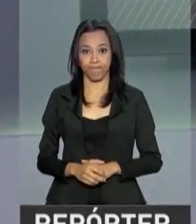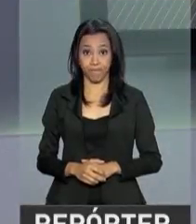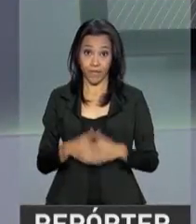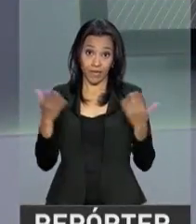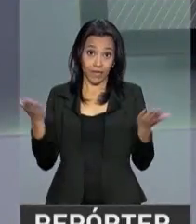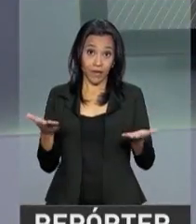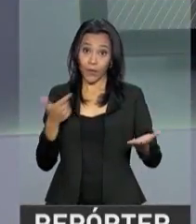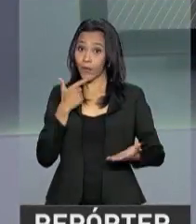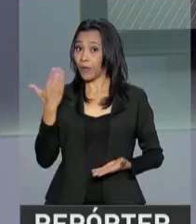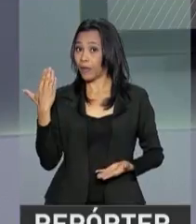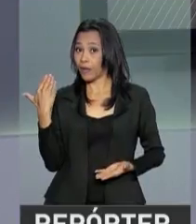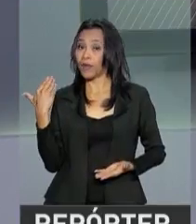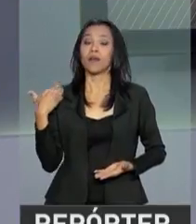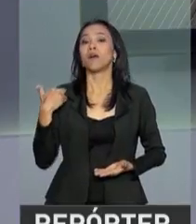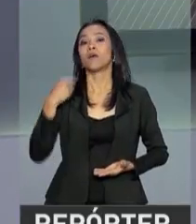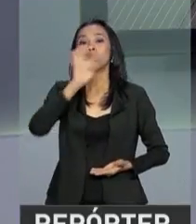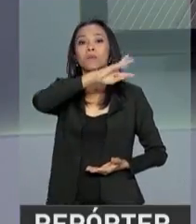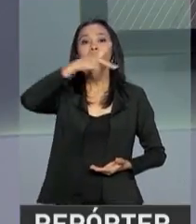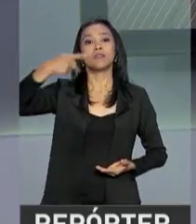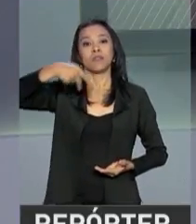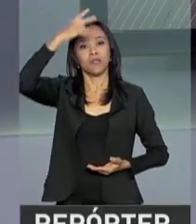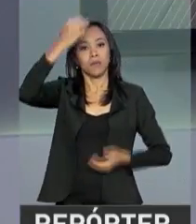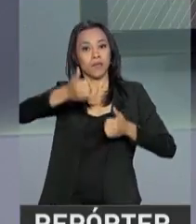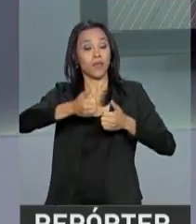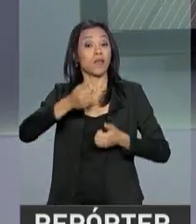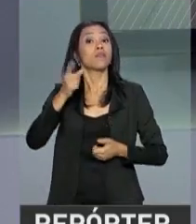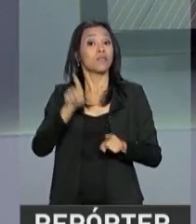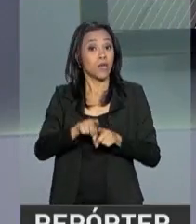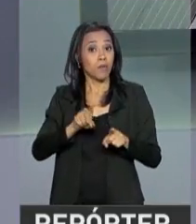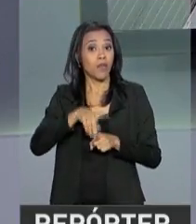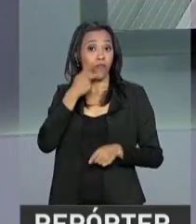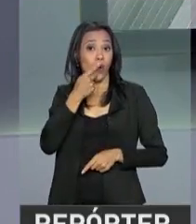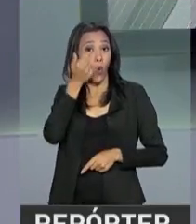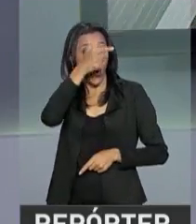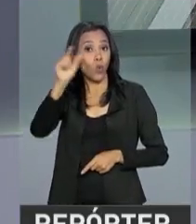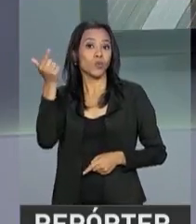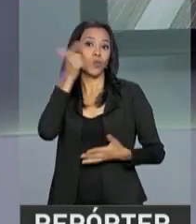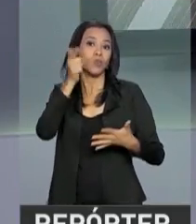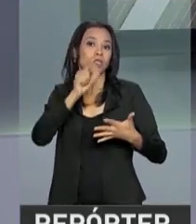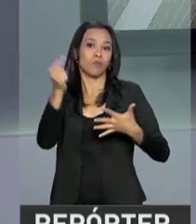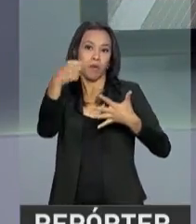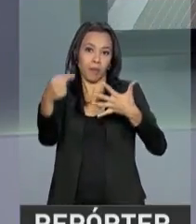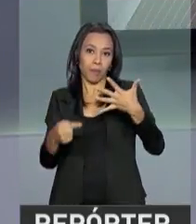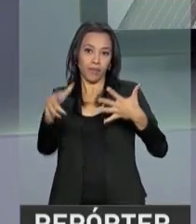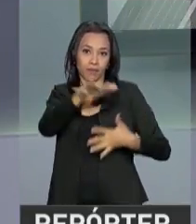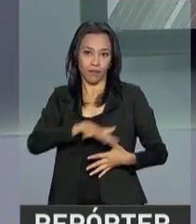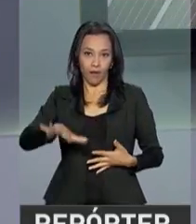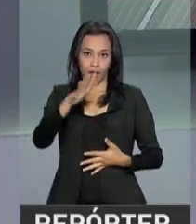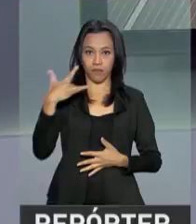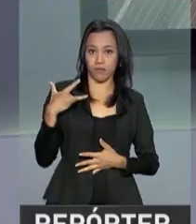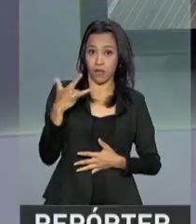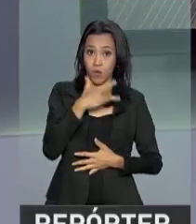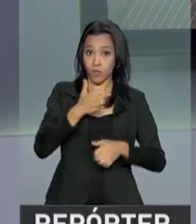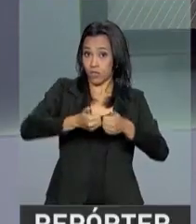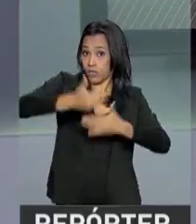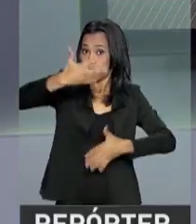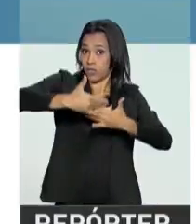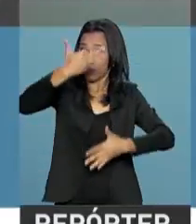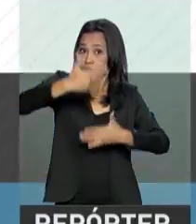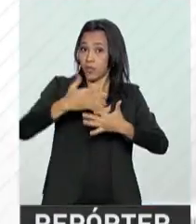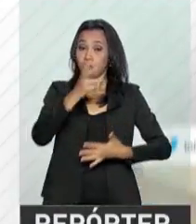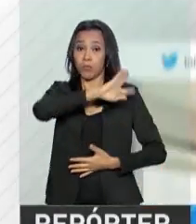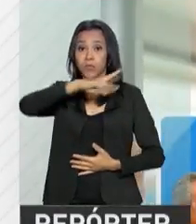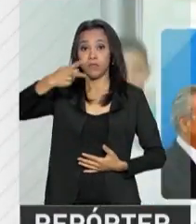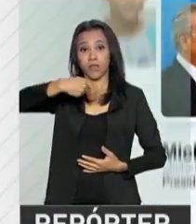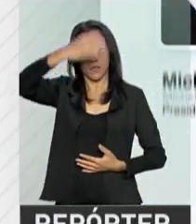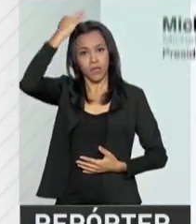E agora há pouco, o presidente Michel Temer ressaltou outros resultados alcançados na área de saúde. Pelas redes sociais, Temer lembrou que desde